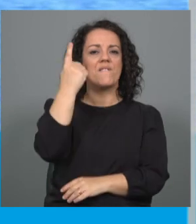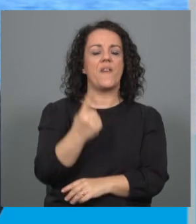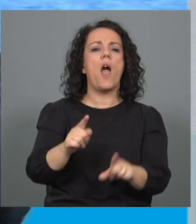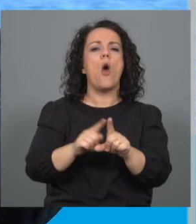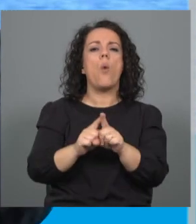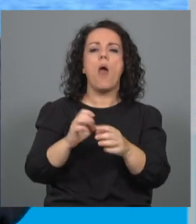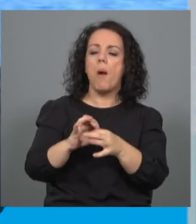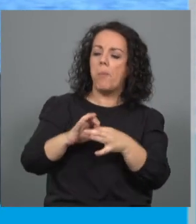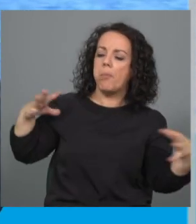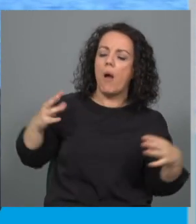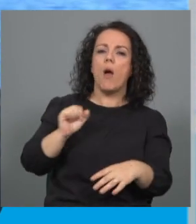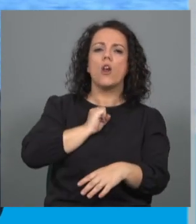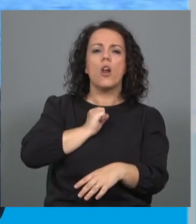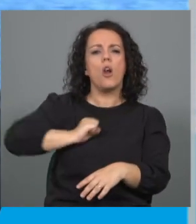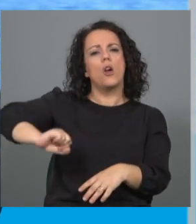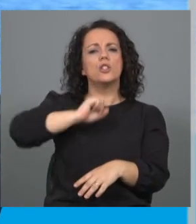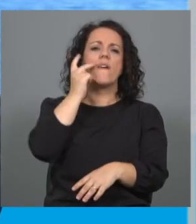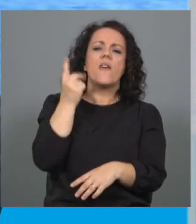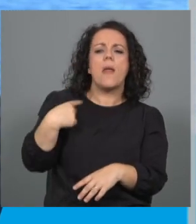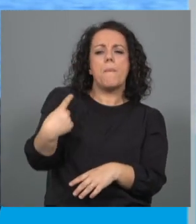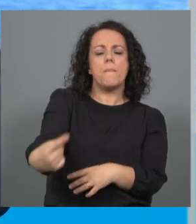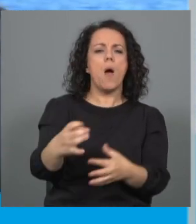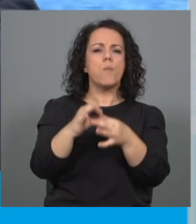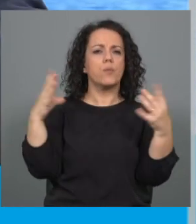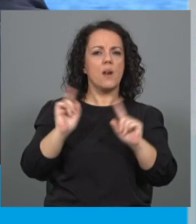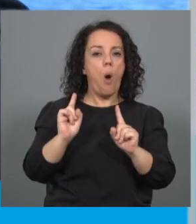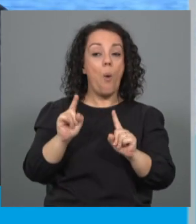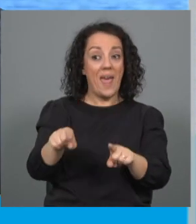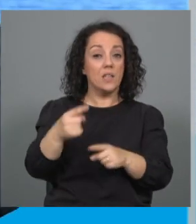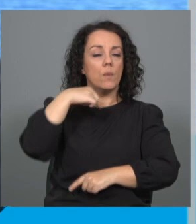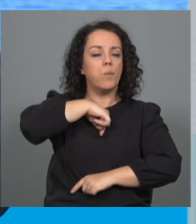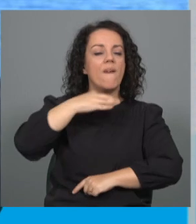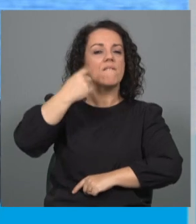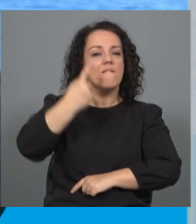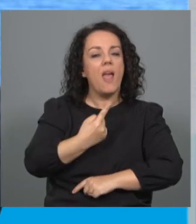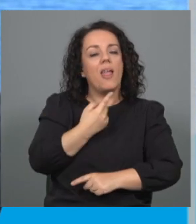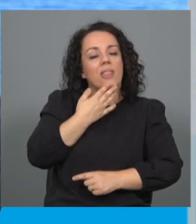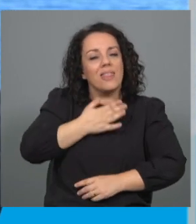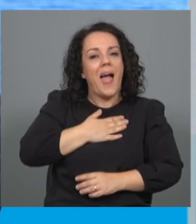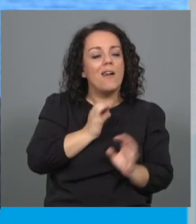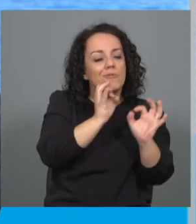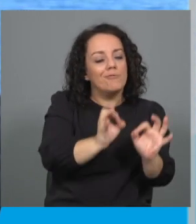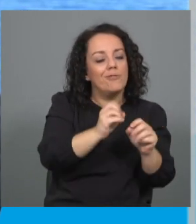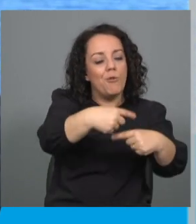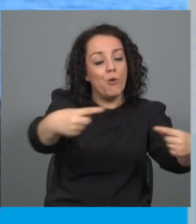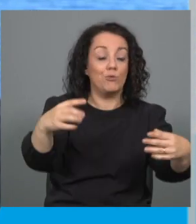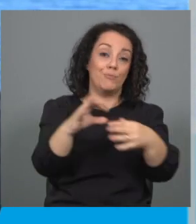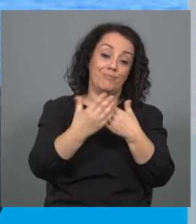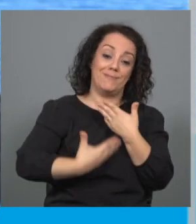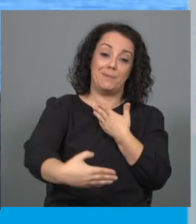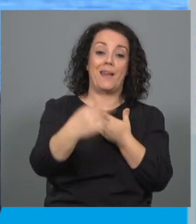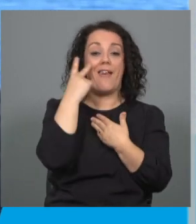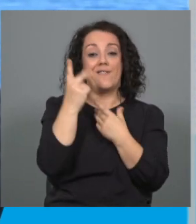do nosso dia-a-dia, mas é uma fé que, no fundo, nos leva a cuidar uns dos outros, como temos a Semana da Vida que irá